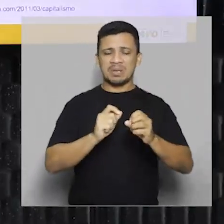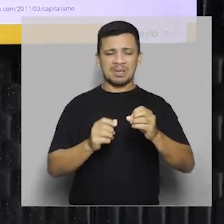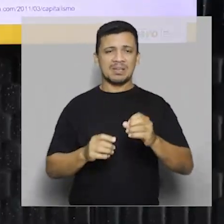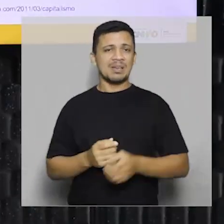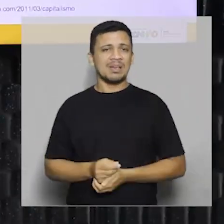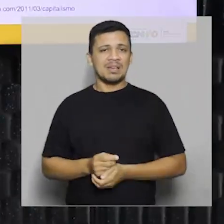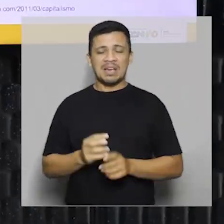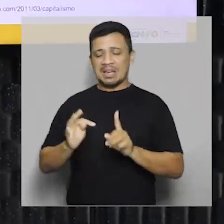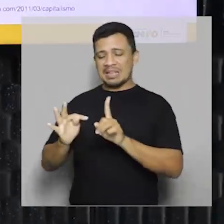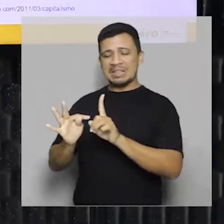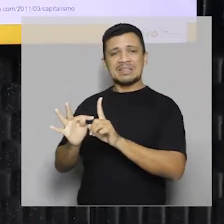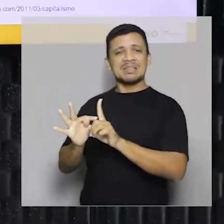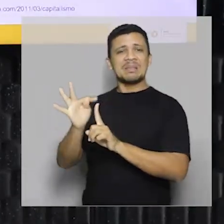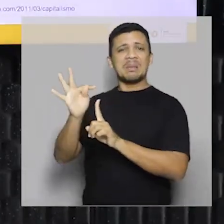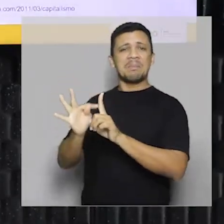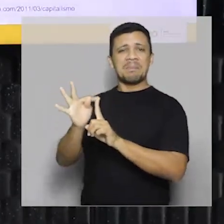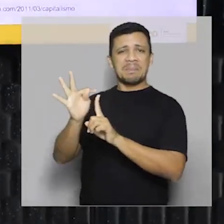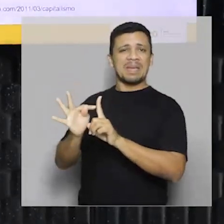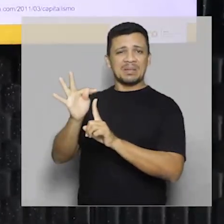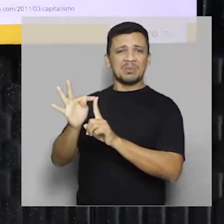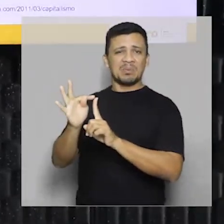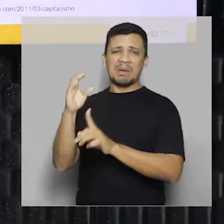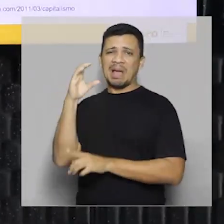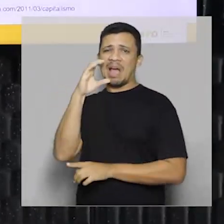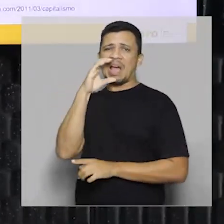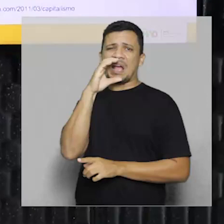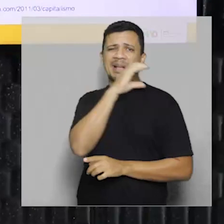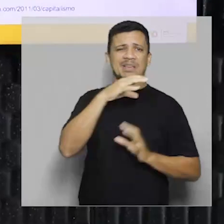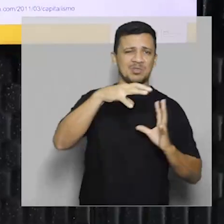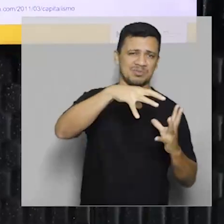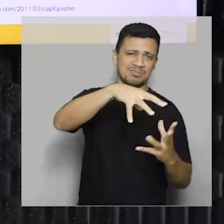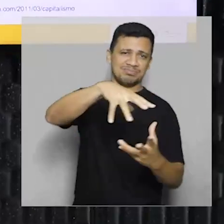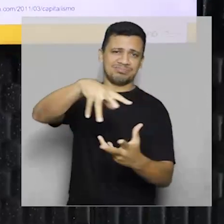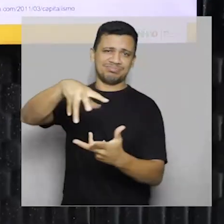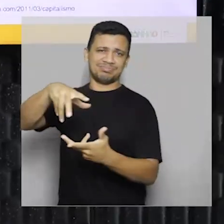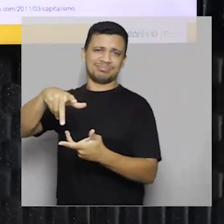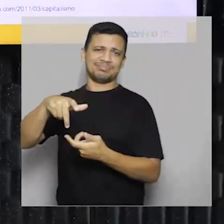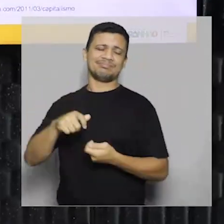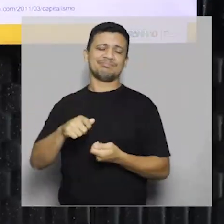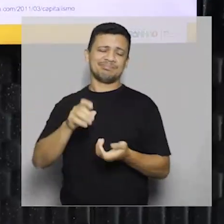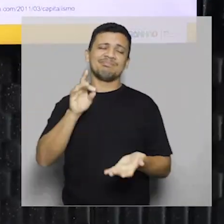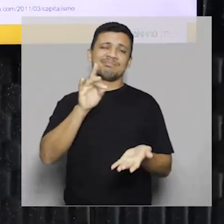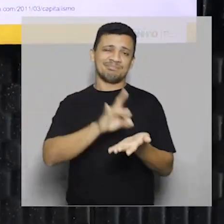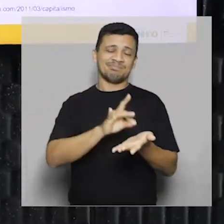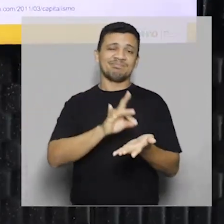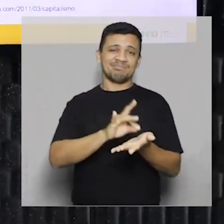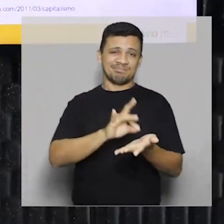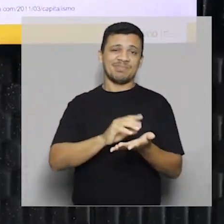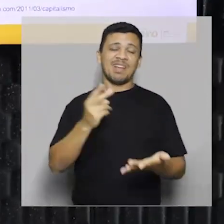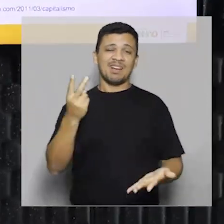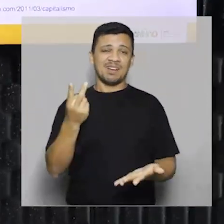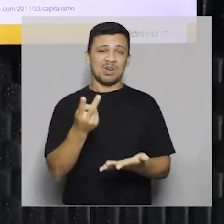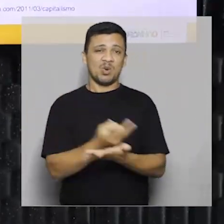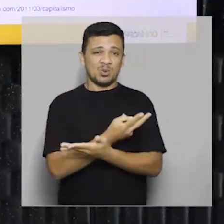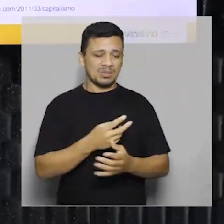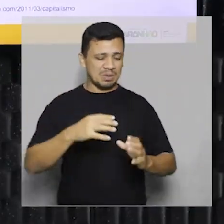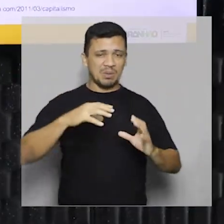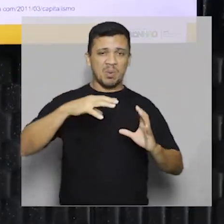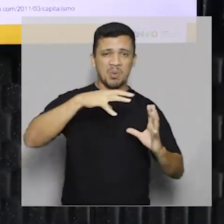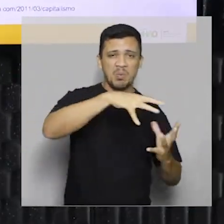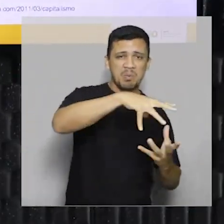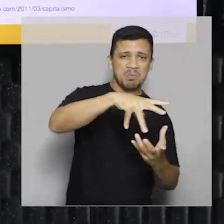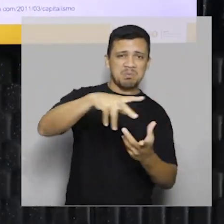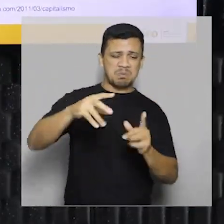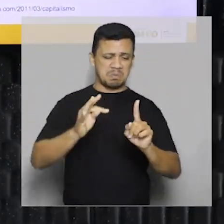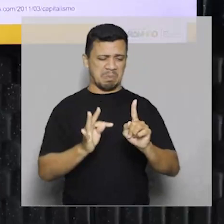aumento da temperatura média do nosso planeta então está realmente acontecendo um aquecimento